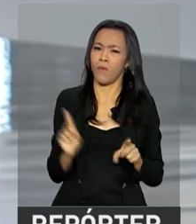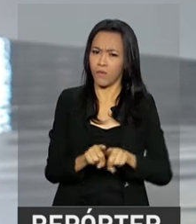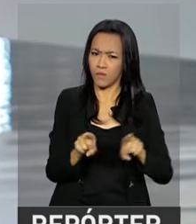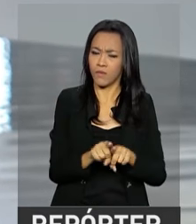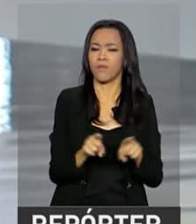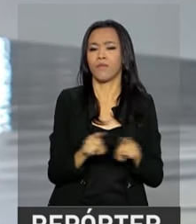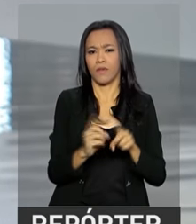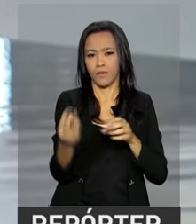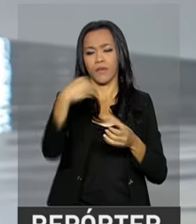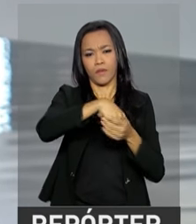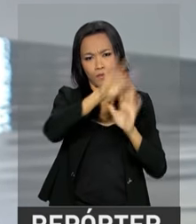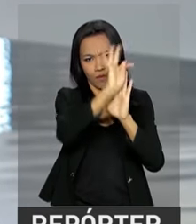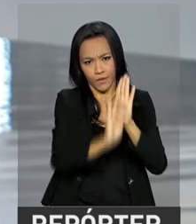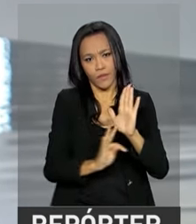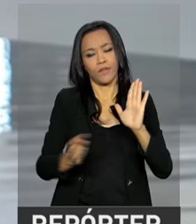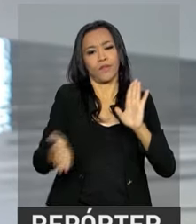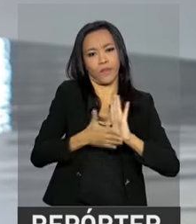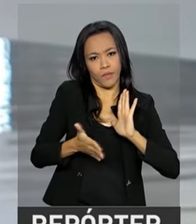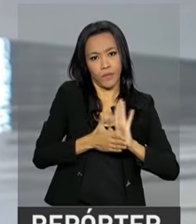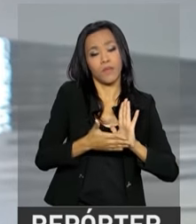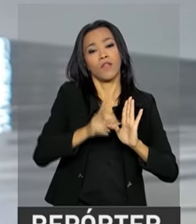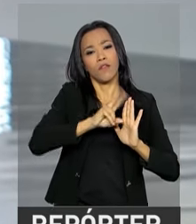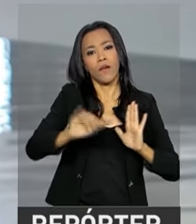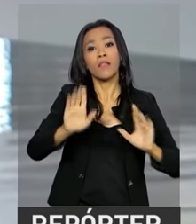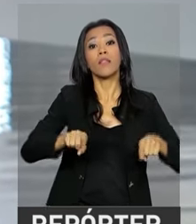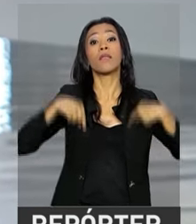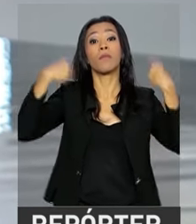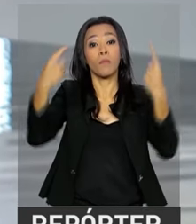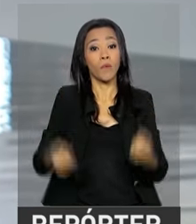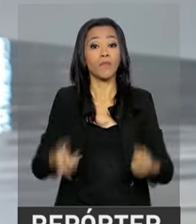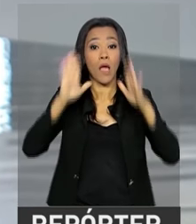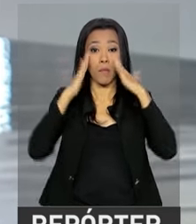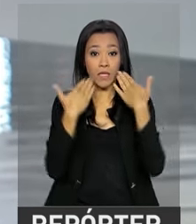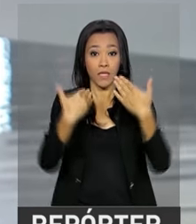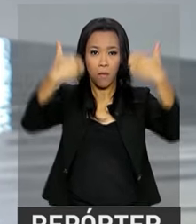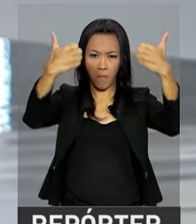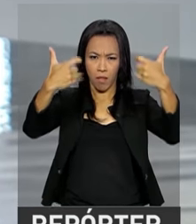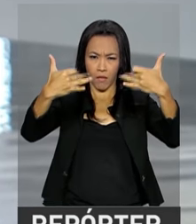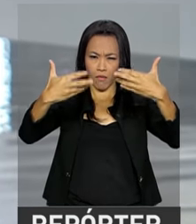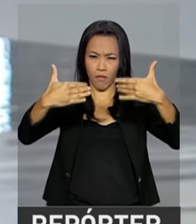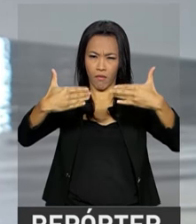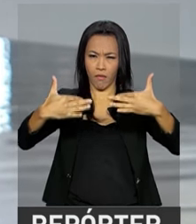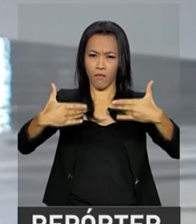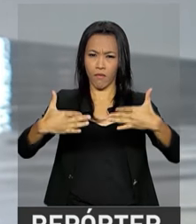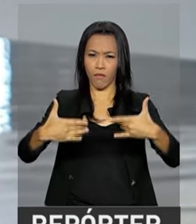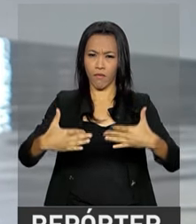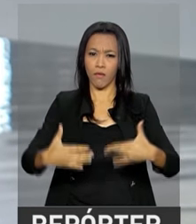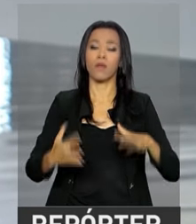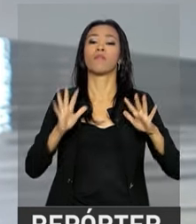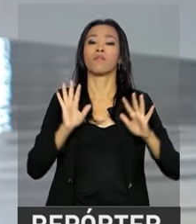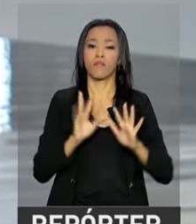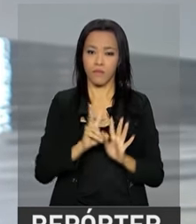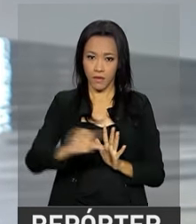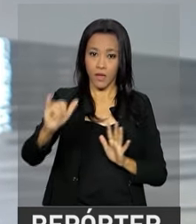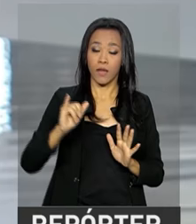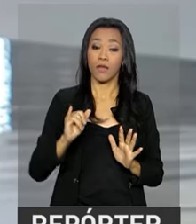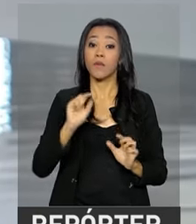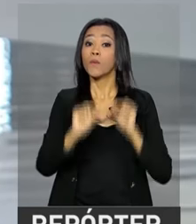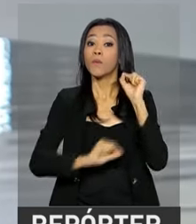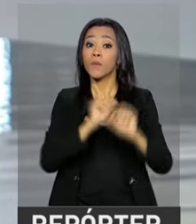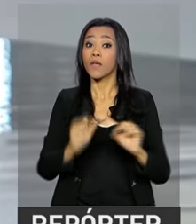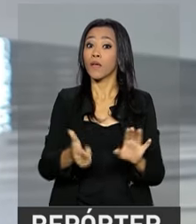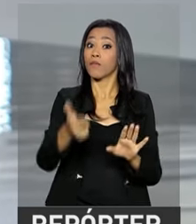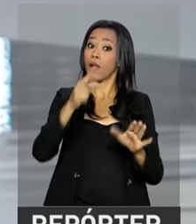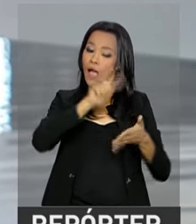da reforma da previdência e deve apresentar o relatório na semana que vem então esse relatório do deputado passará a ser analisado pelos